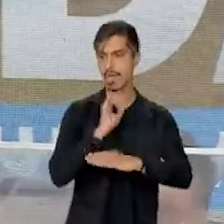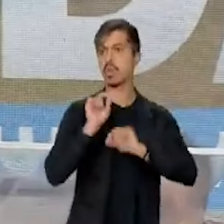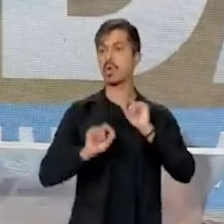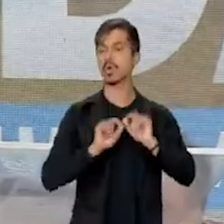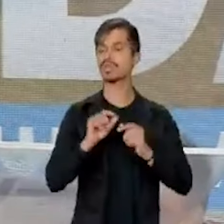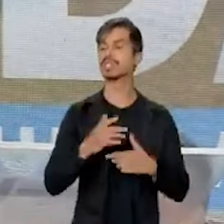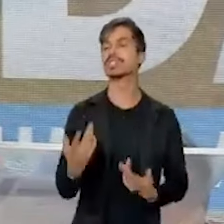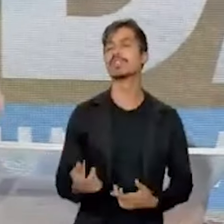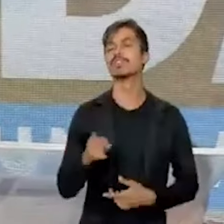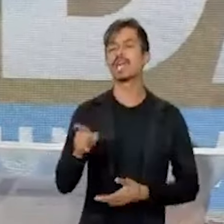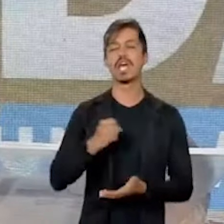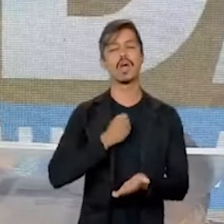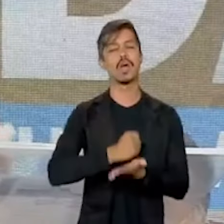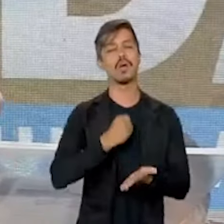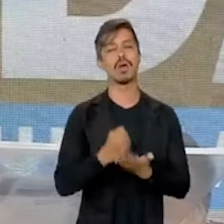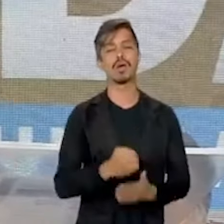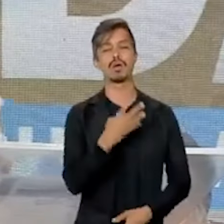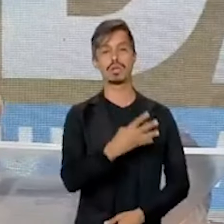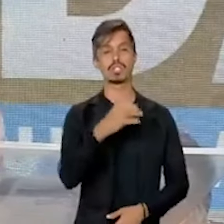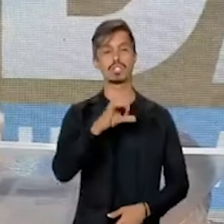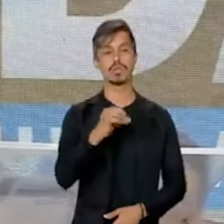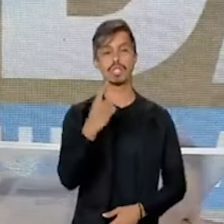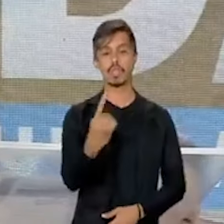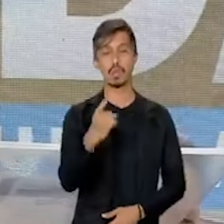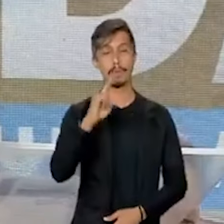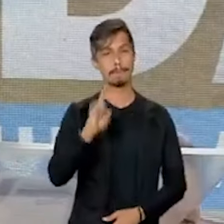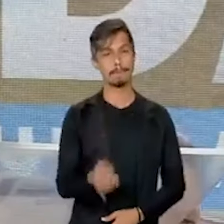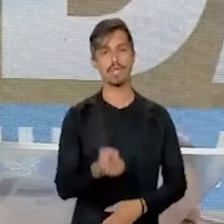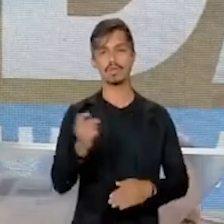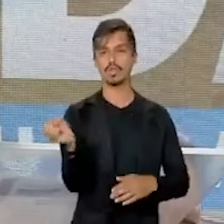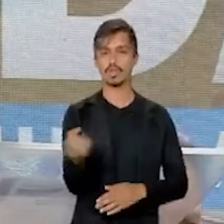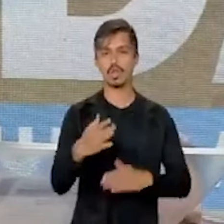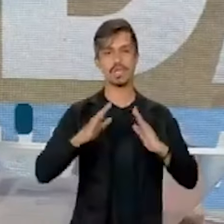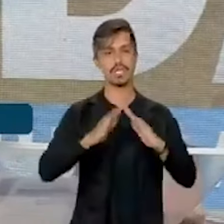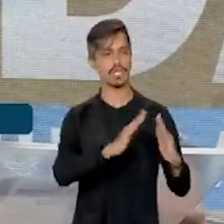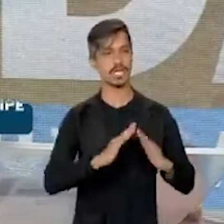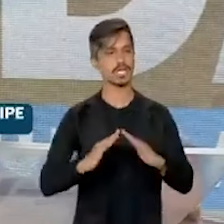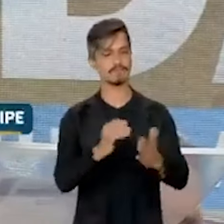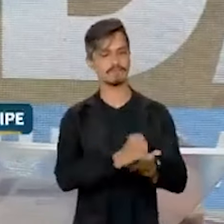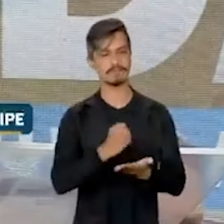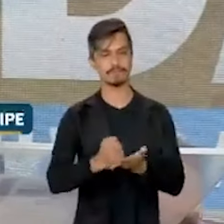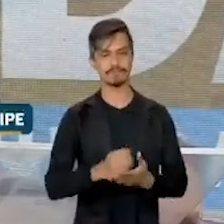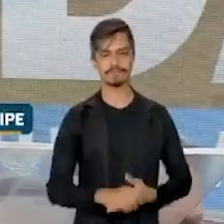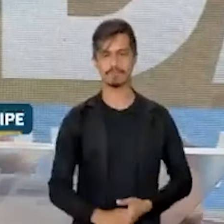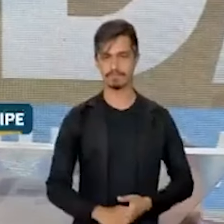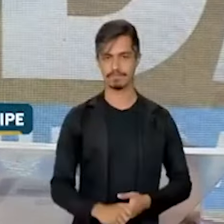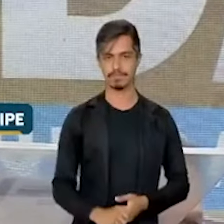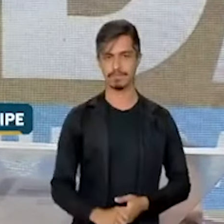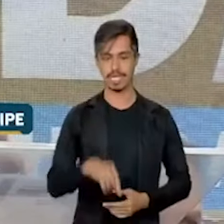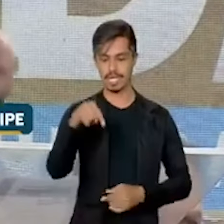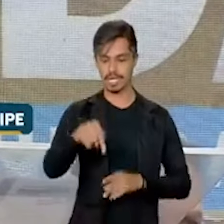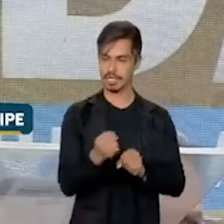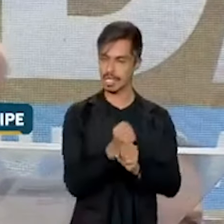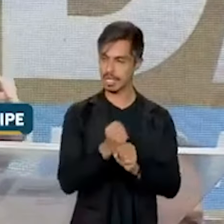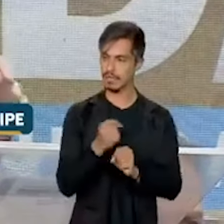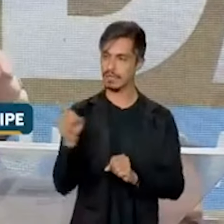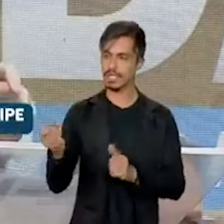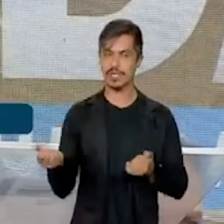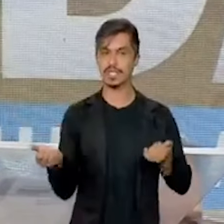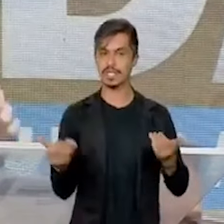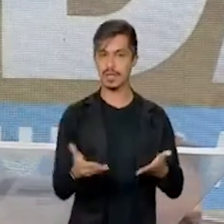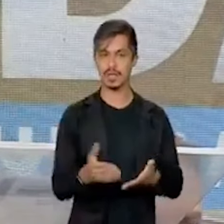contratou, no ano passado, 491 mil novas unidades habitacionais. E esse ano, presidente, o senhor vai